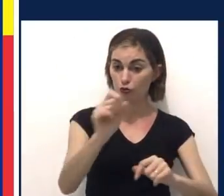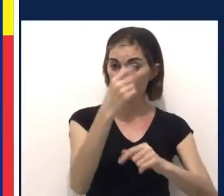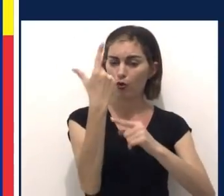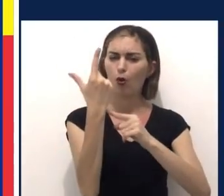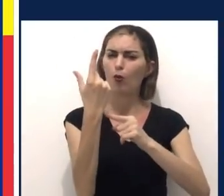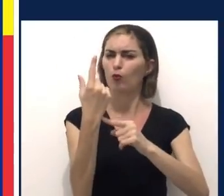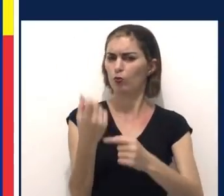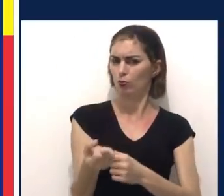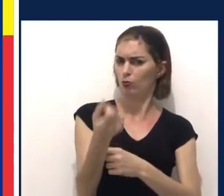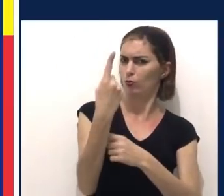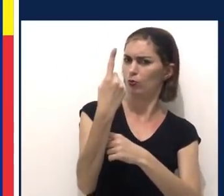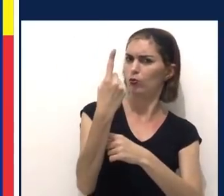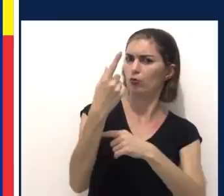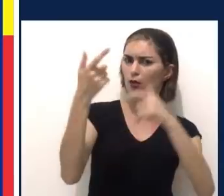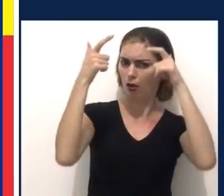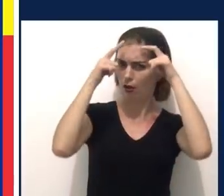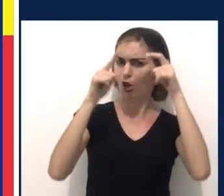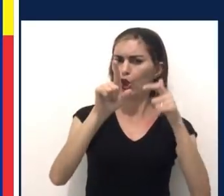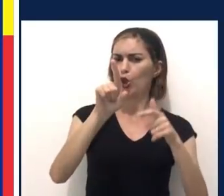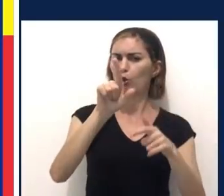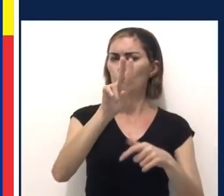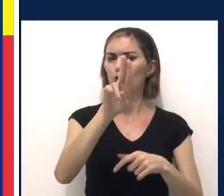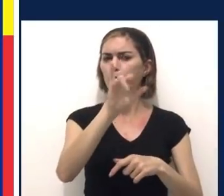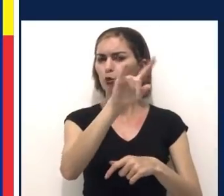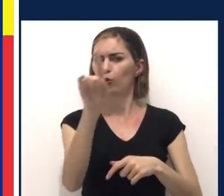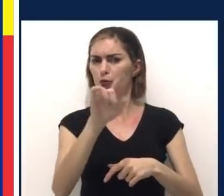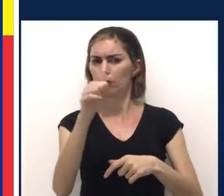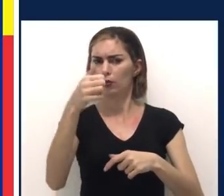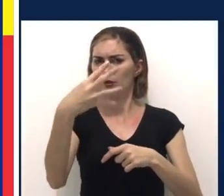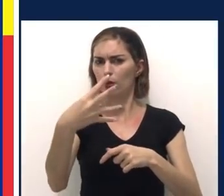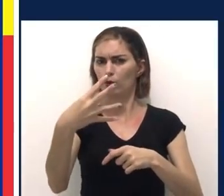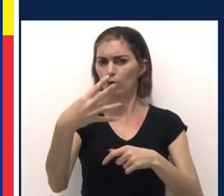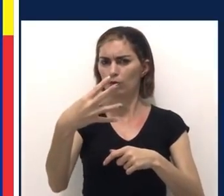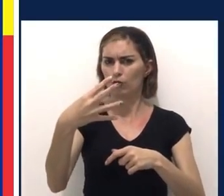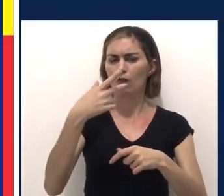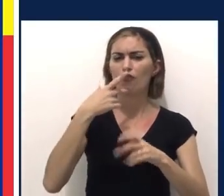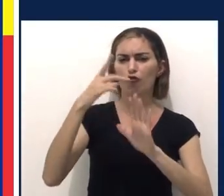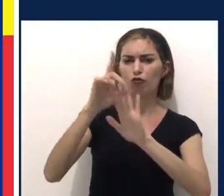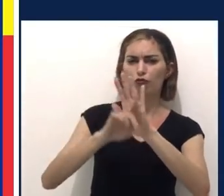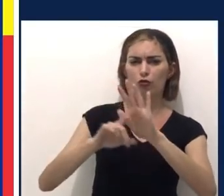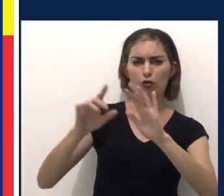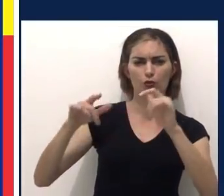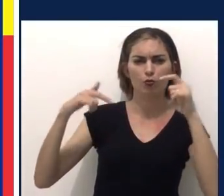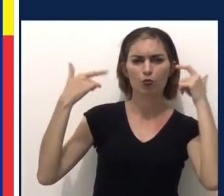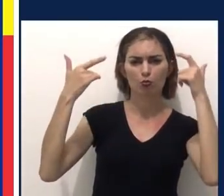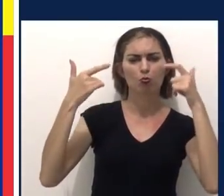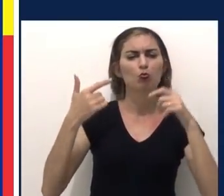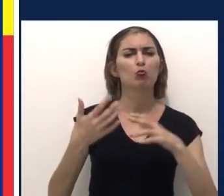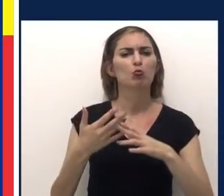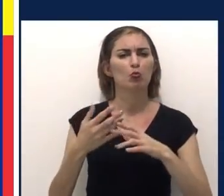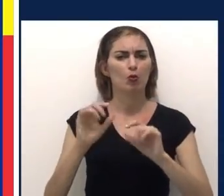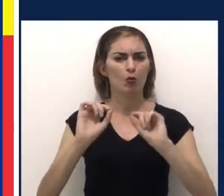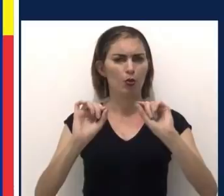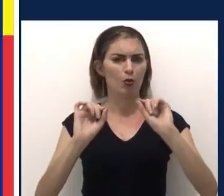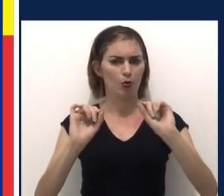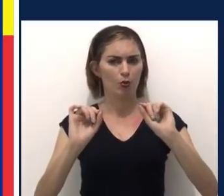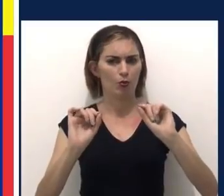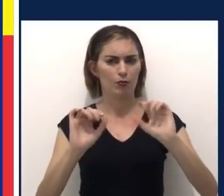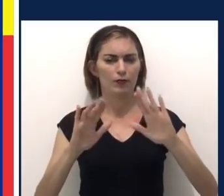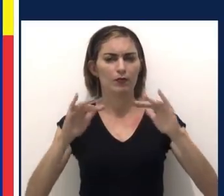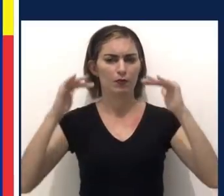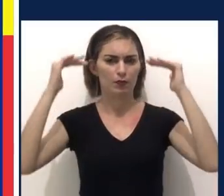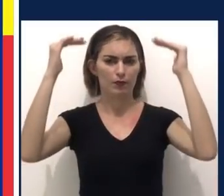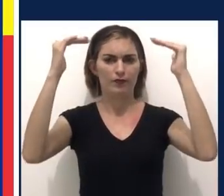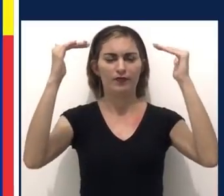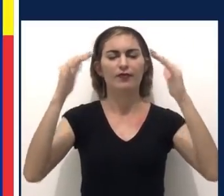como o Rei Sol. Olha, como Luís XIV, a doutrina do direito divino dos reis